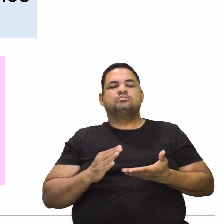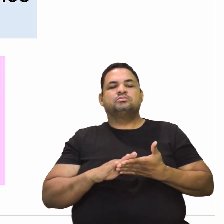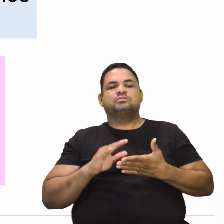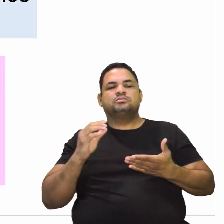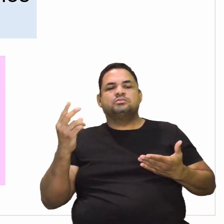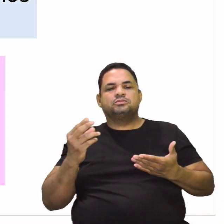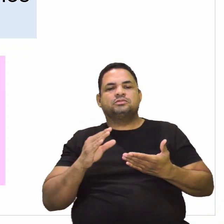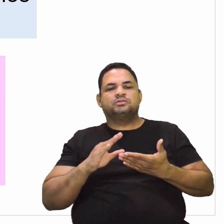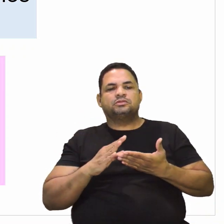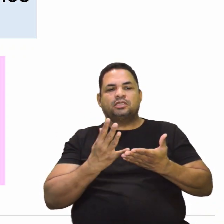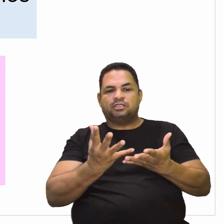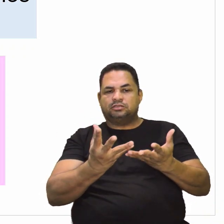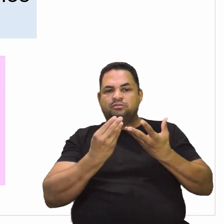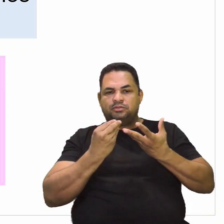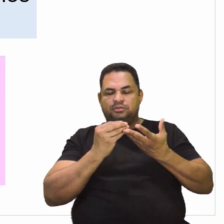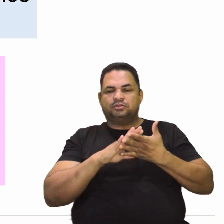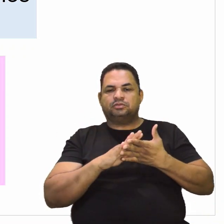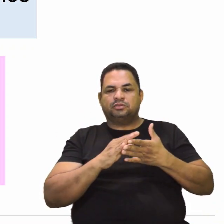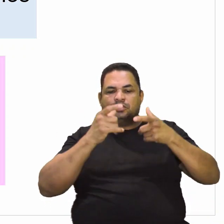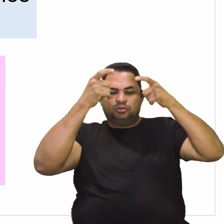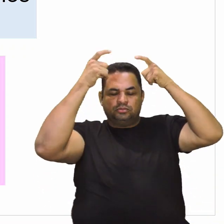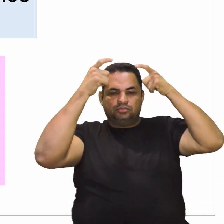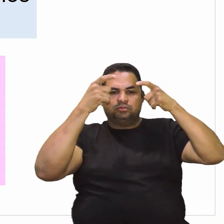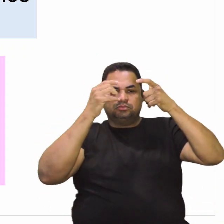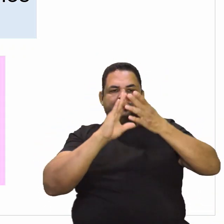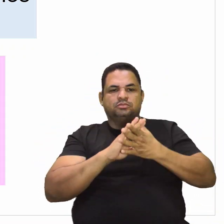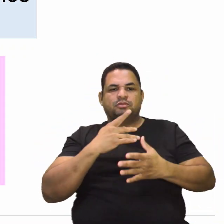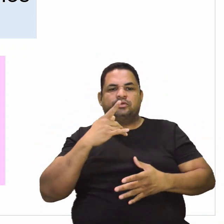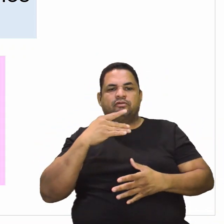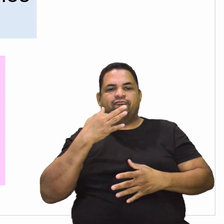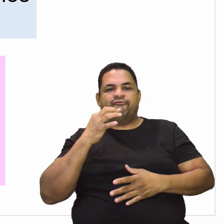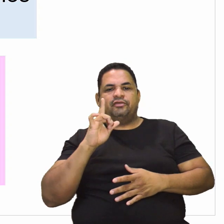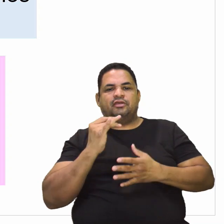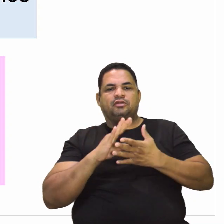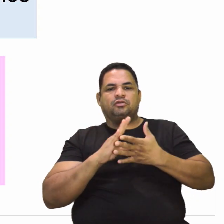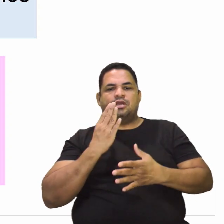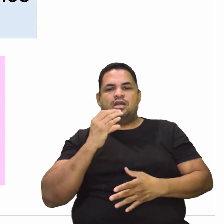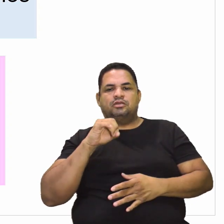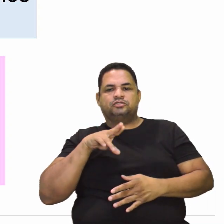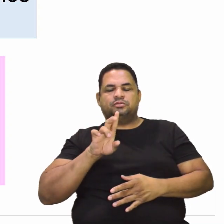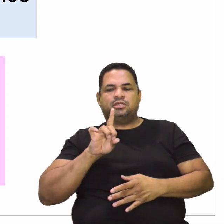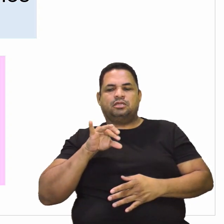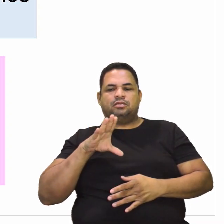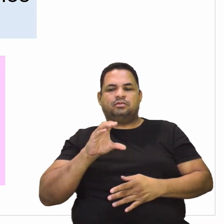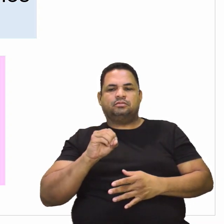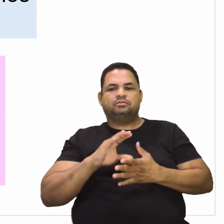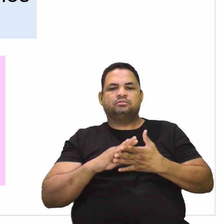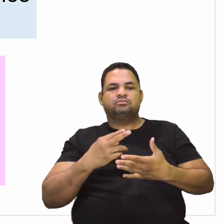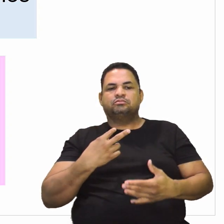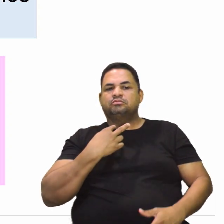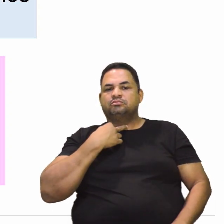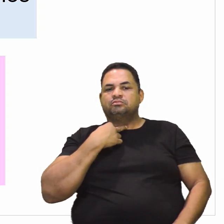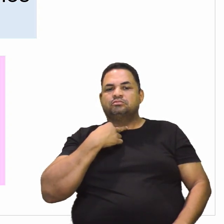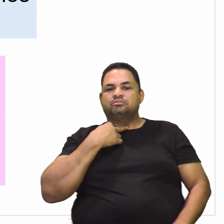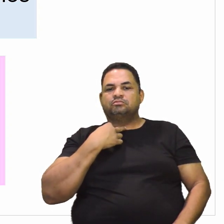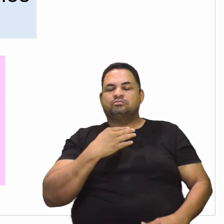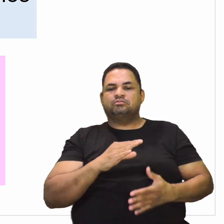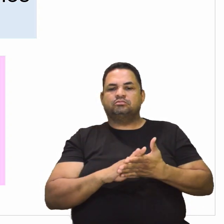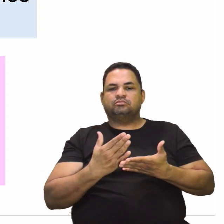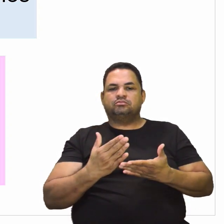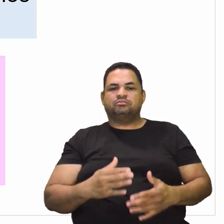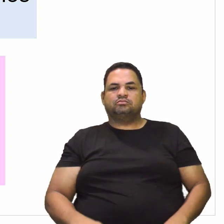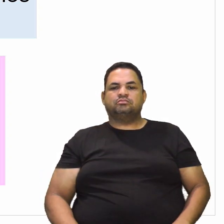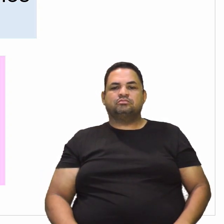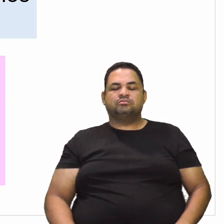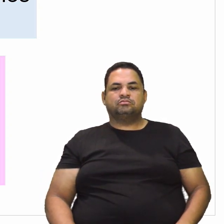sucedeu-lhe o trono, quem? O seu filho, Carlos Magno. Não podemos confundir Carlos Martel,